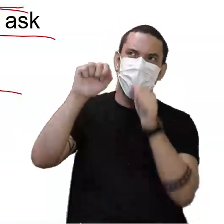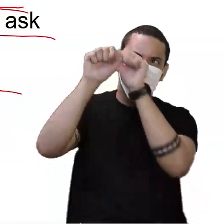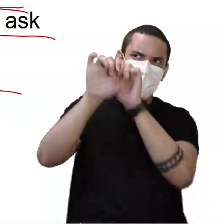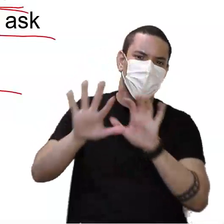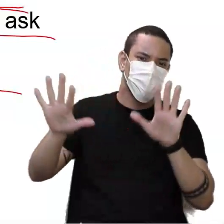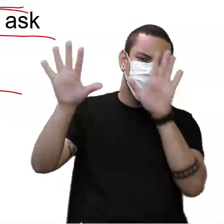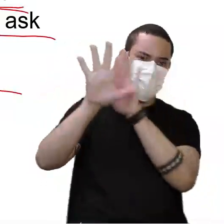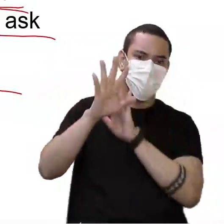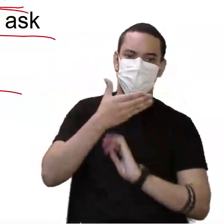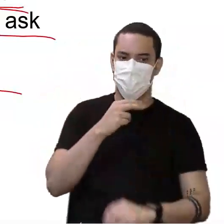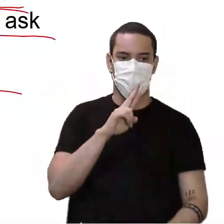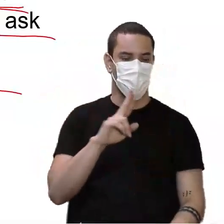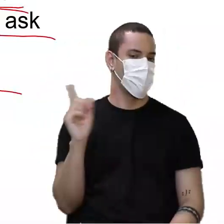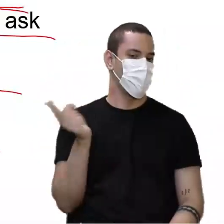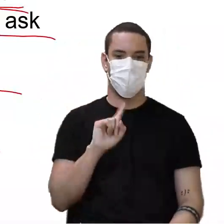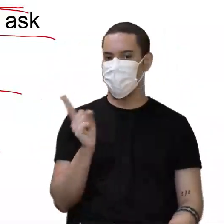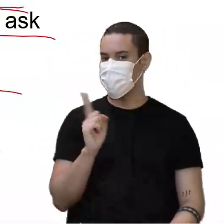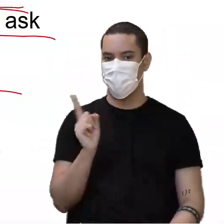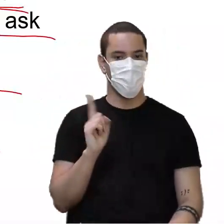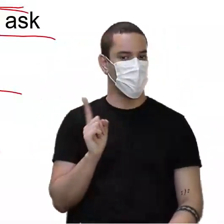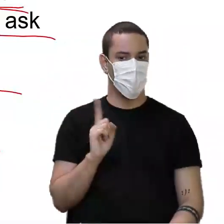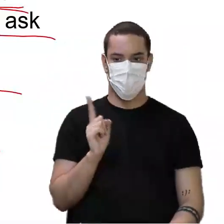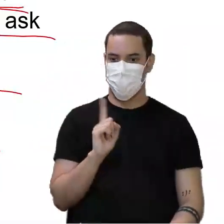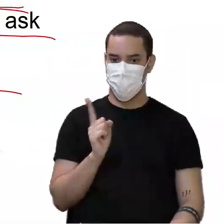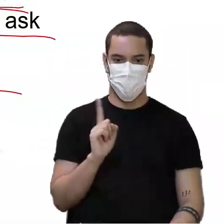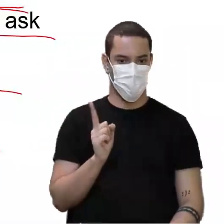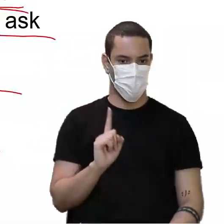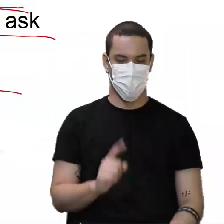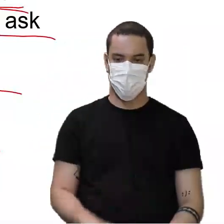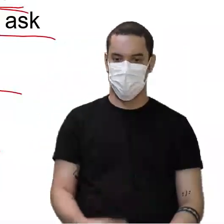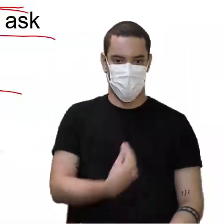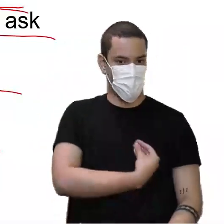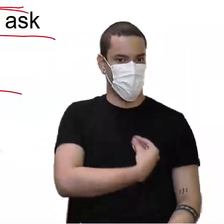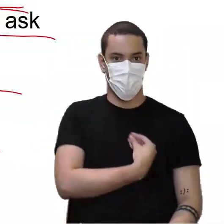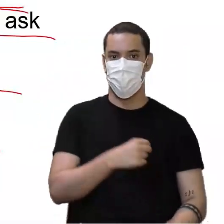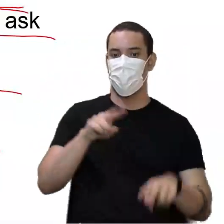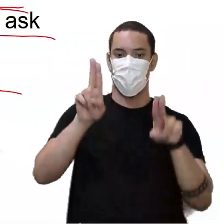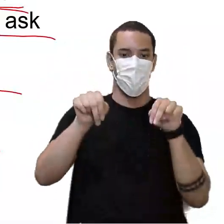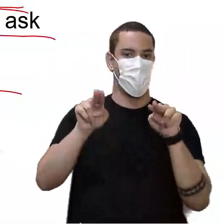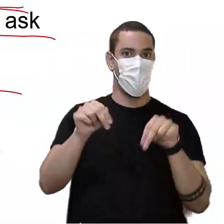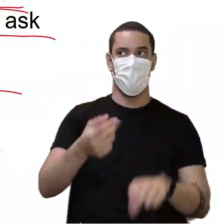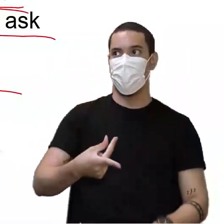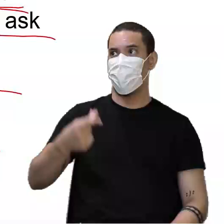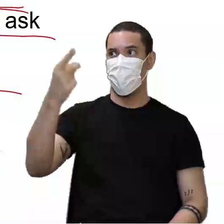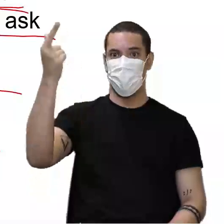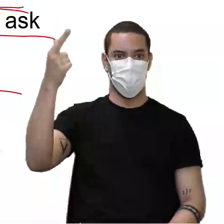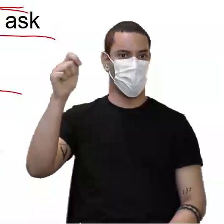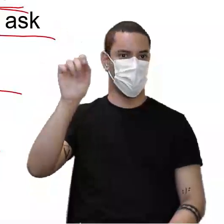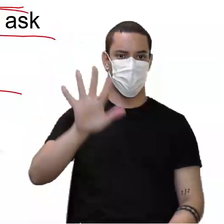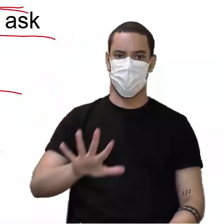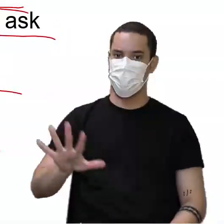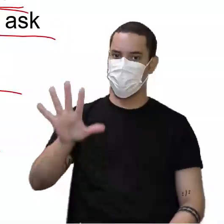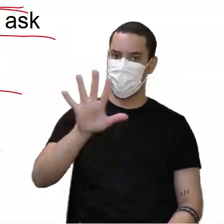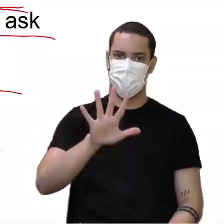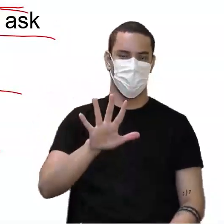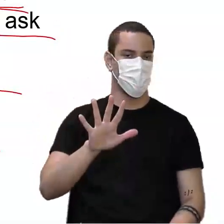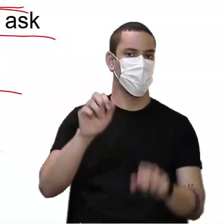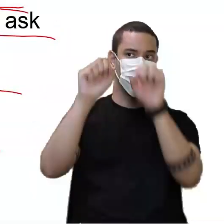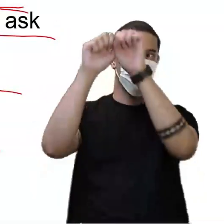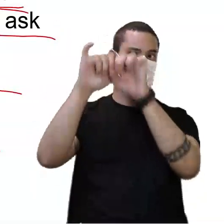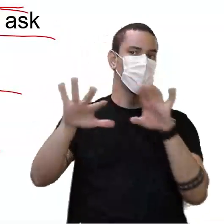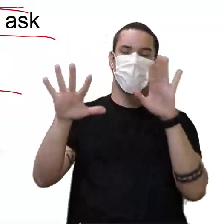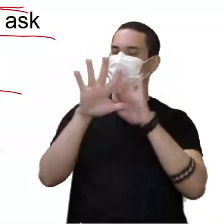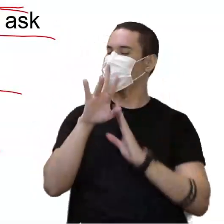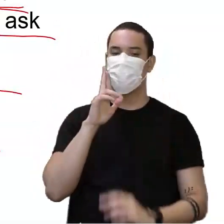fala, no, I've never been to space. Então a alternativa que diz que ele estava no espaço não é